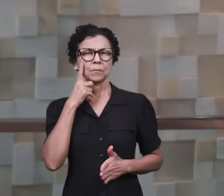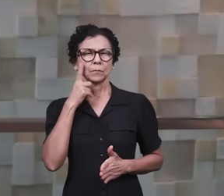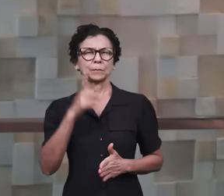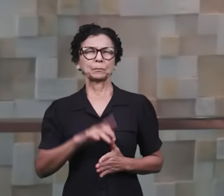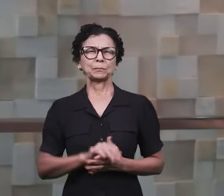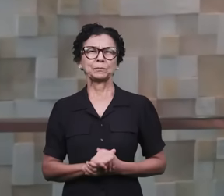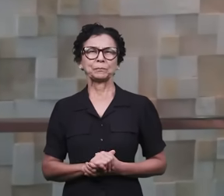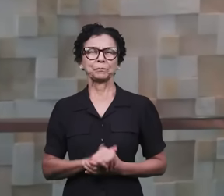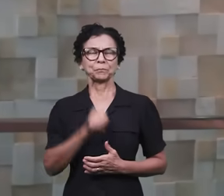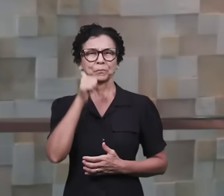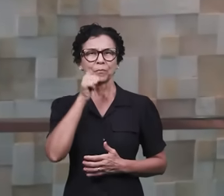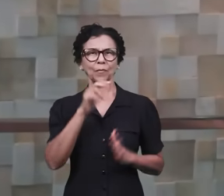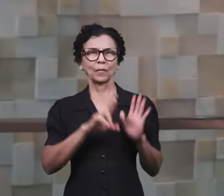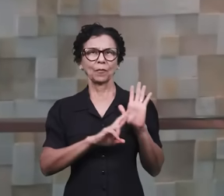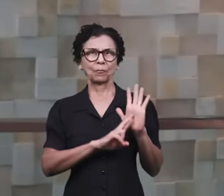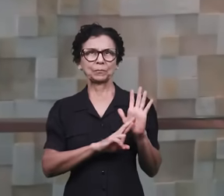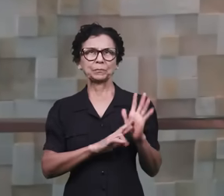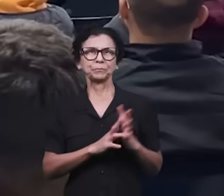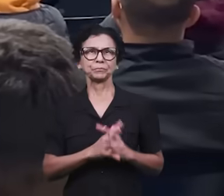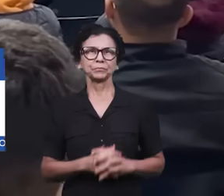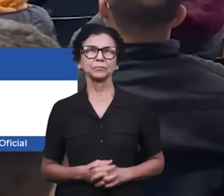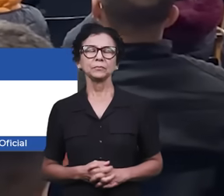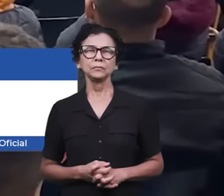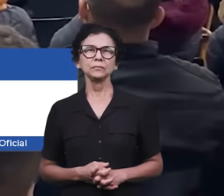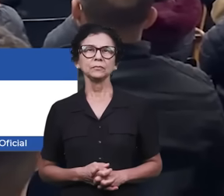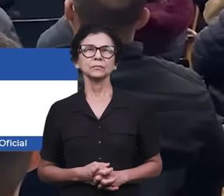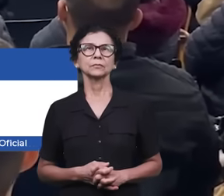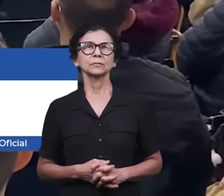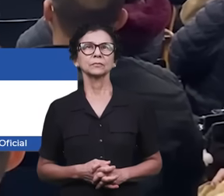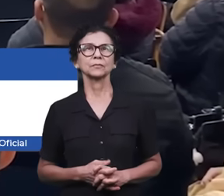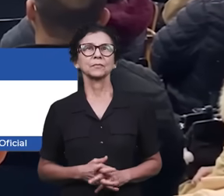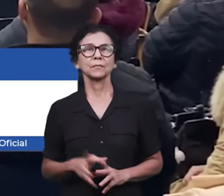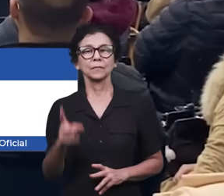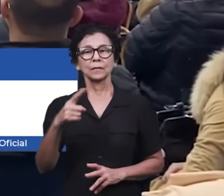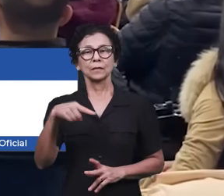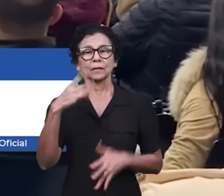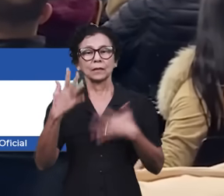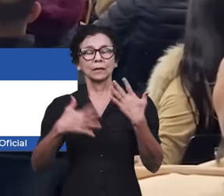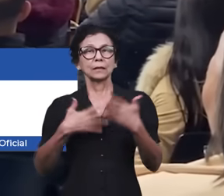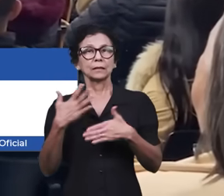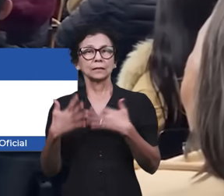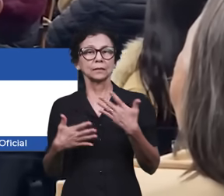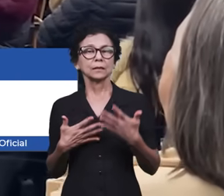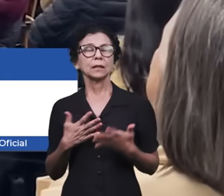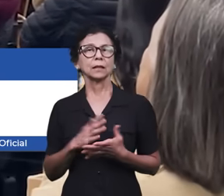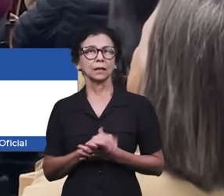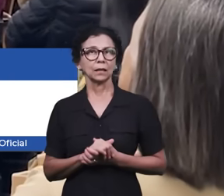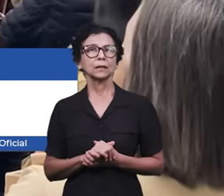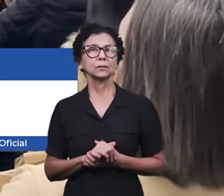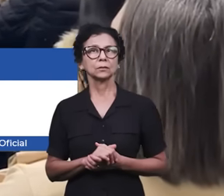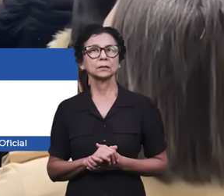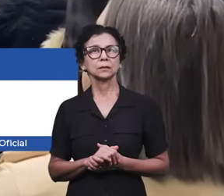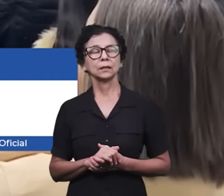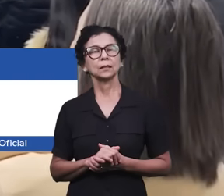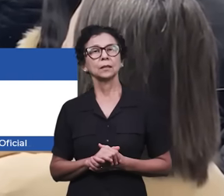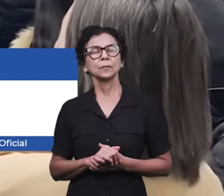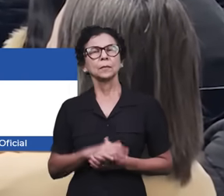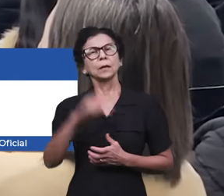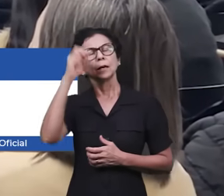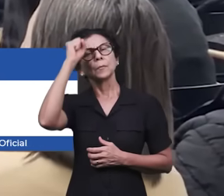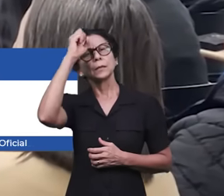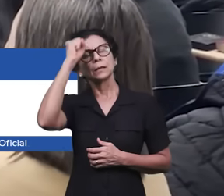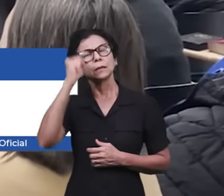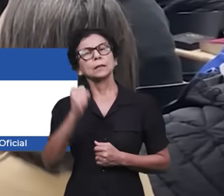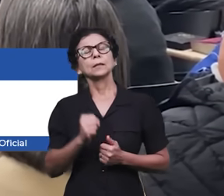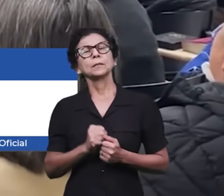de Júlia Caleb e Bruna Disner. Os irmãos se alegraram por aprender mais sobre os ensinamentos do Senhor. O